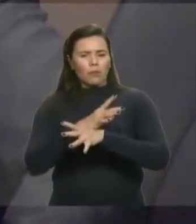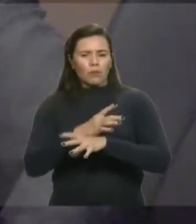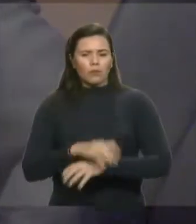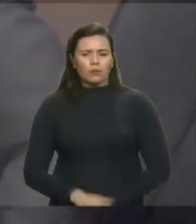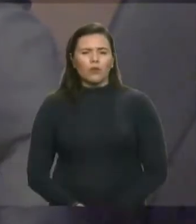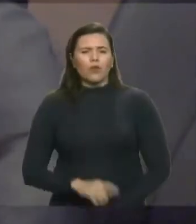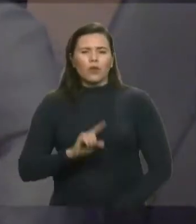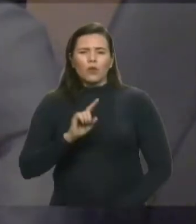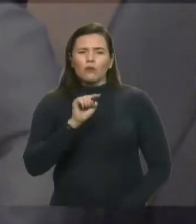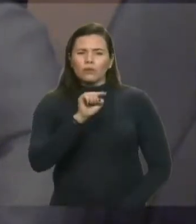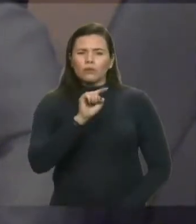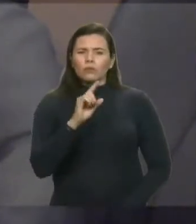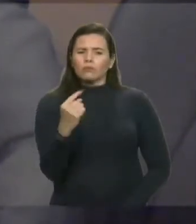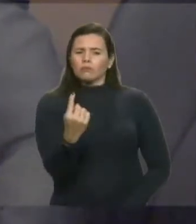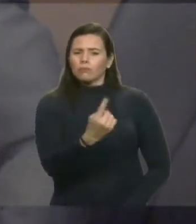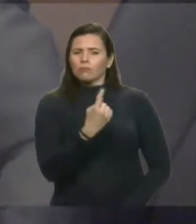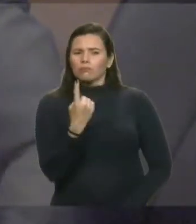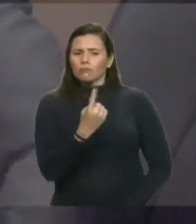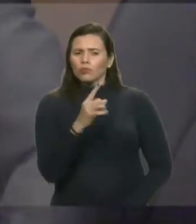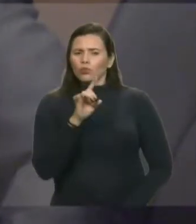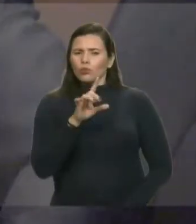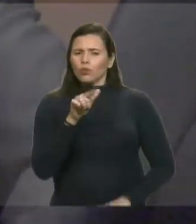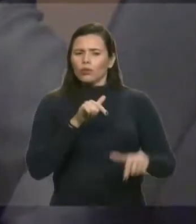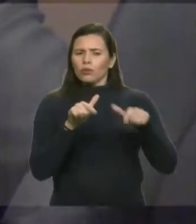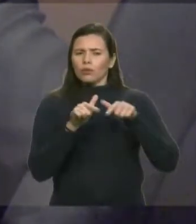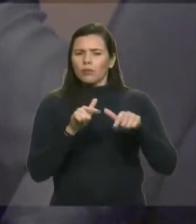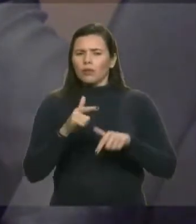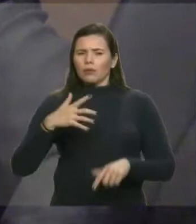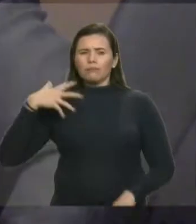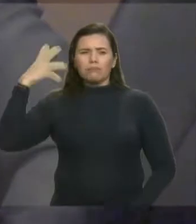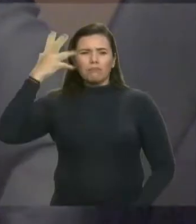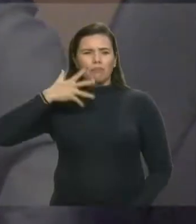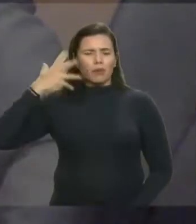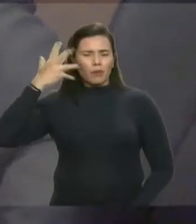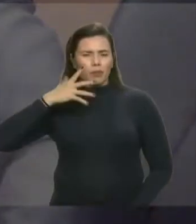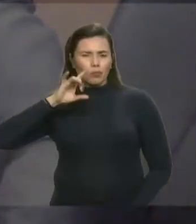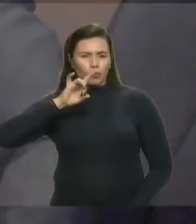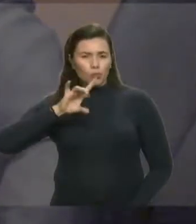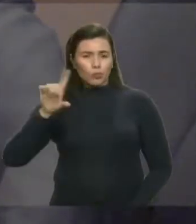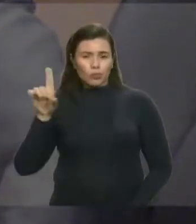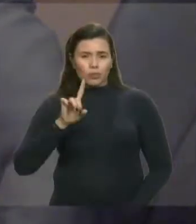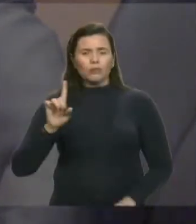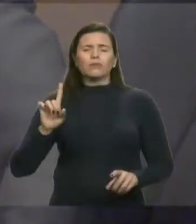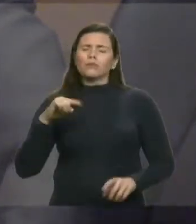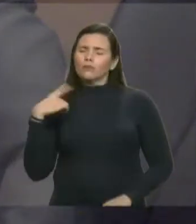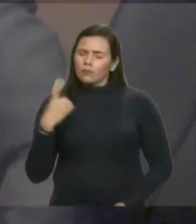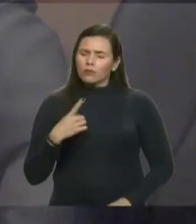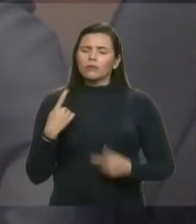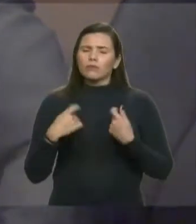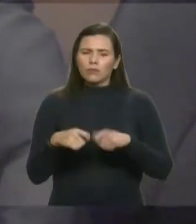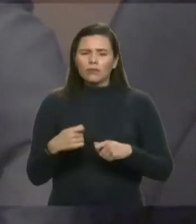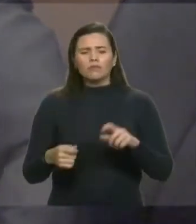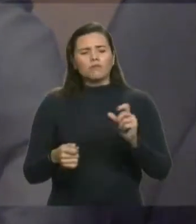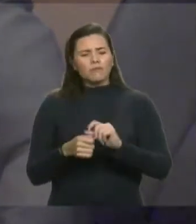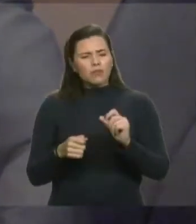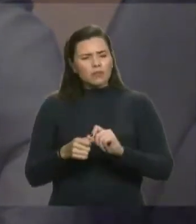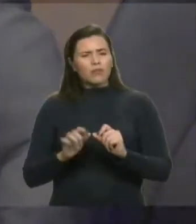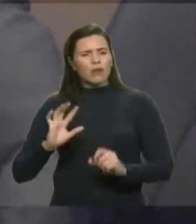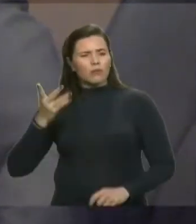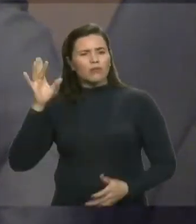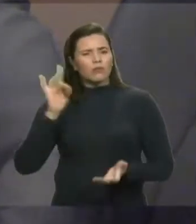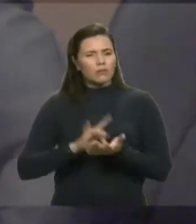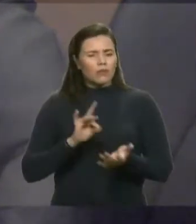só nesse recado, nesse discurso que Vossa Excelência usa nesse momento, que nós façamos aqui